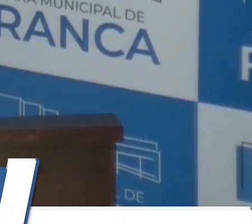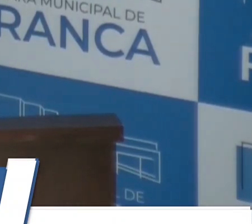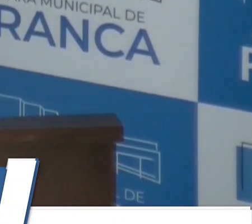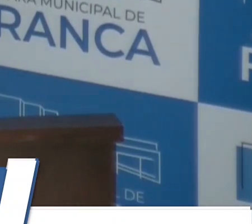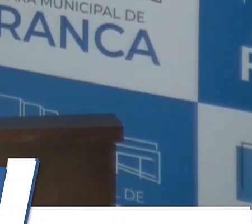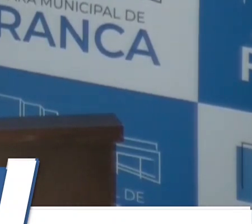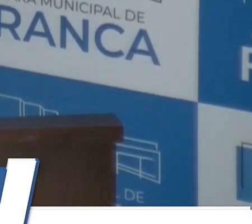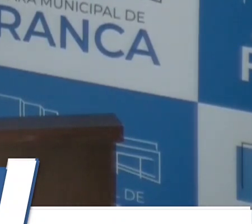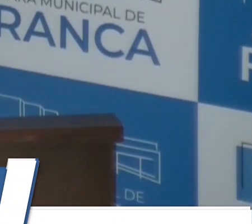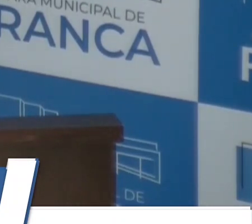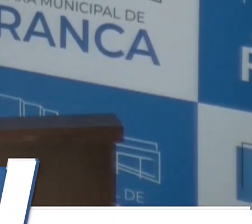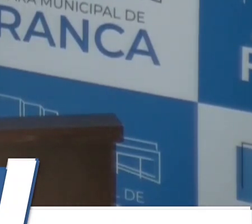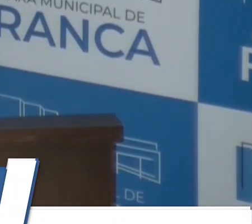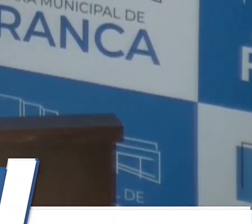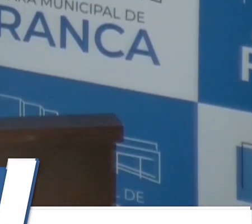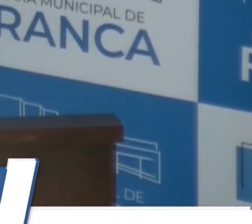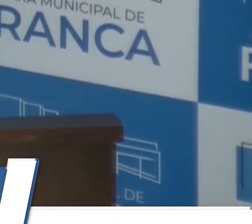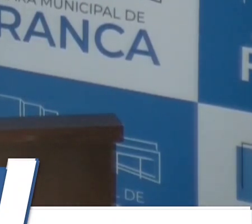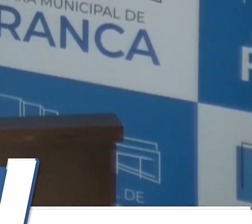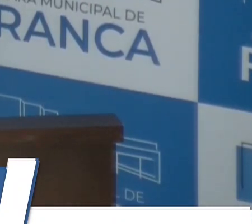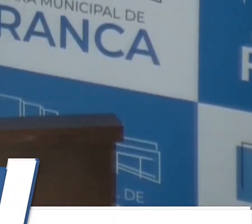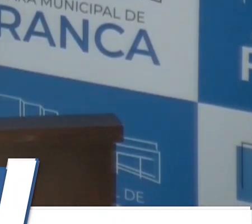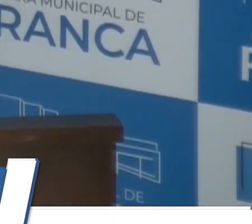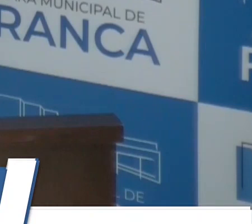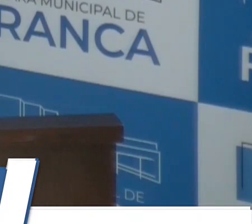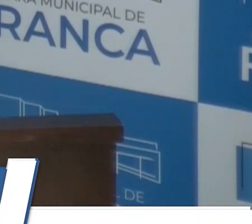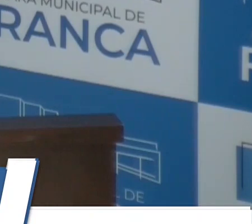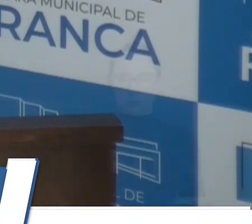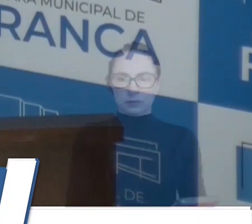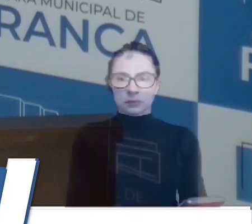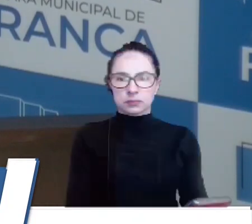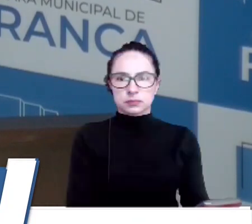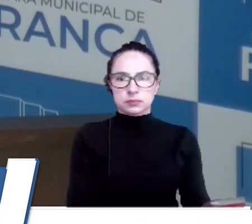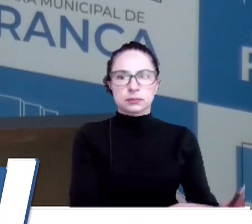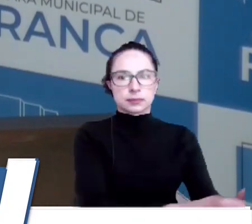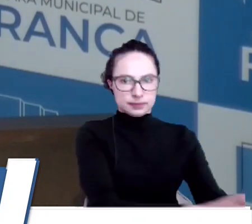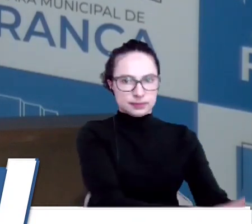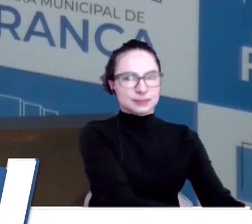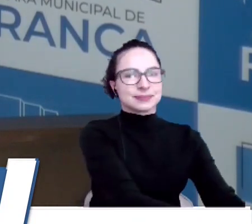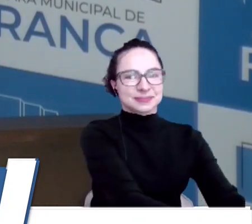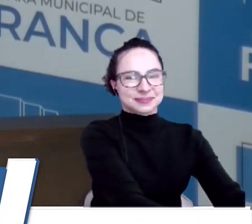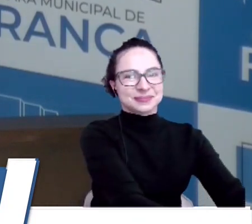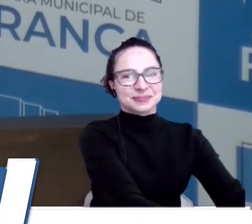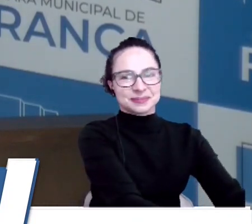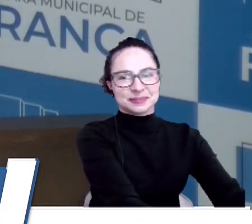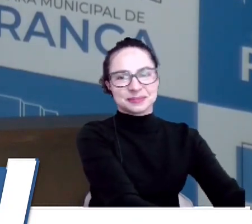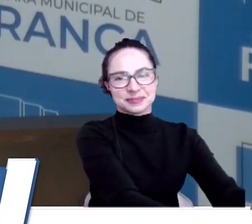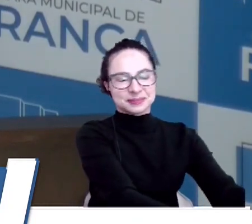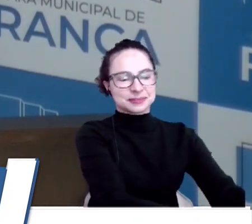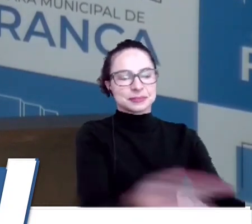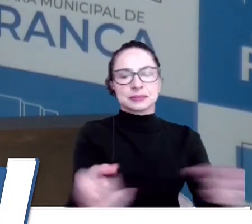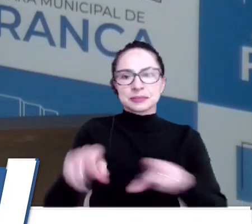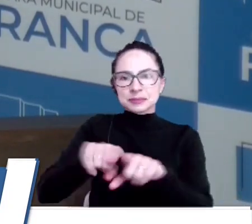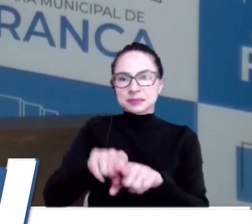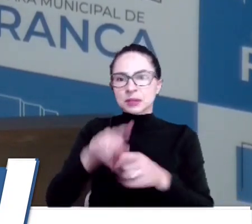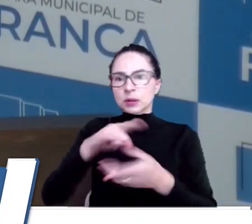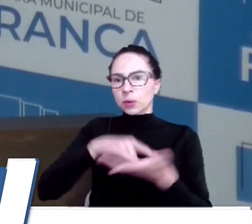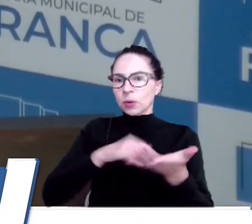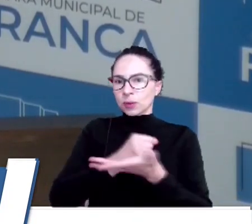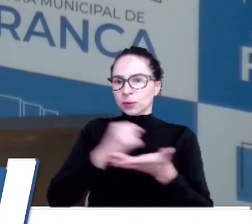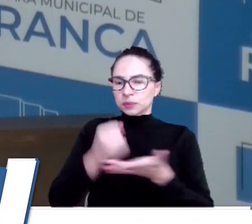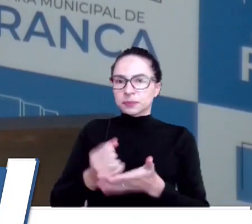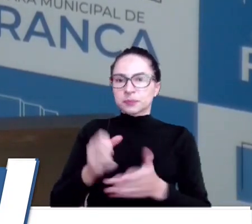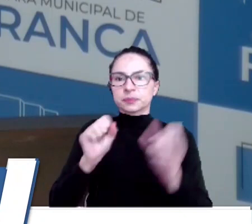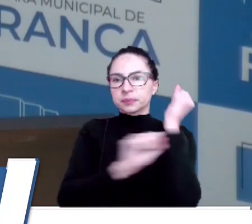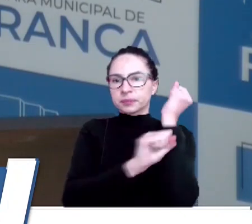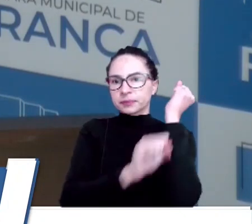textualmente, parágrafo único, o convênio e o contrato com a Sabesp, autorizados pela